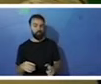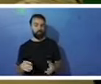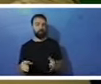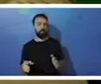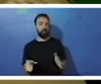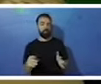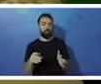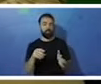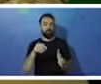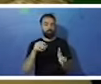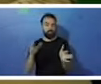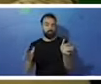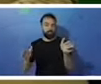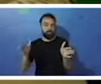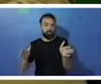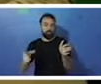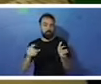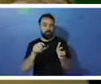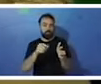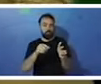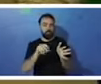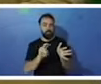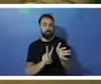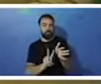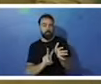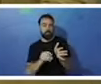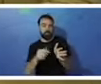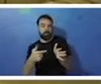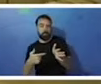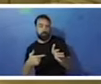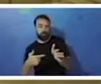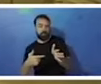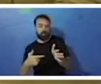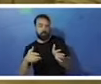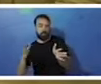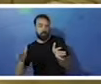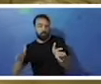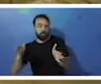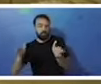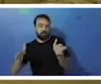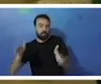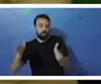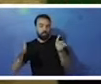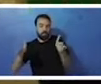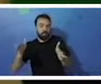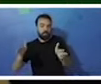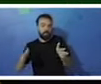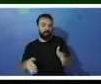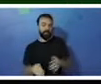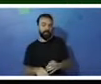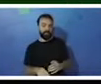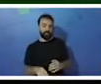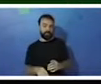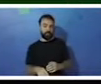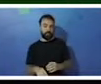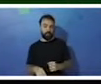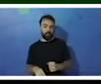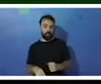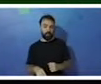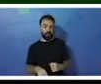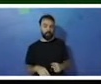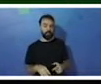nesse intervalo, tá? Passa do 25, mas está antes do 30. Por